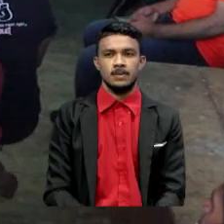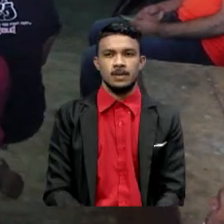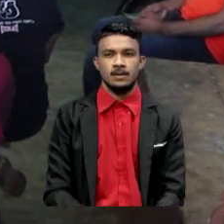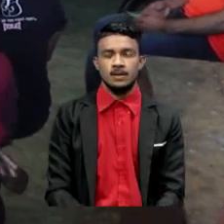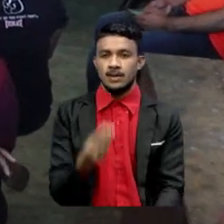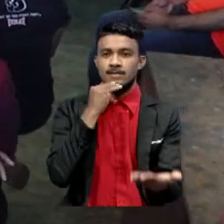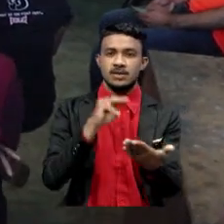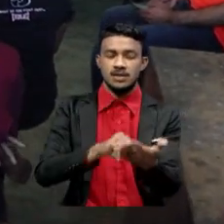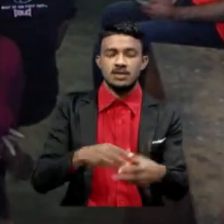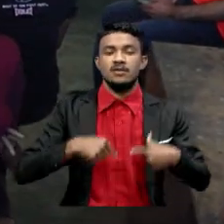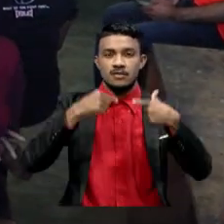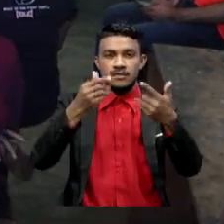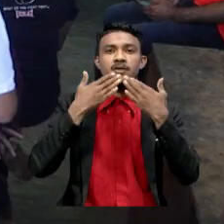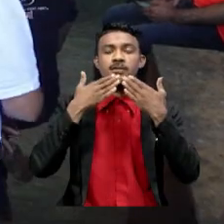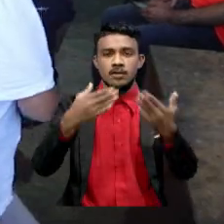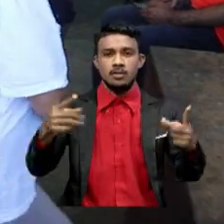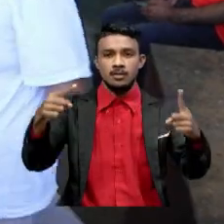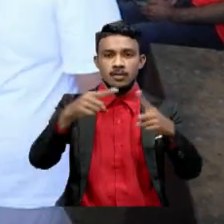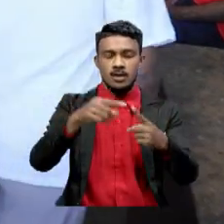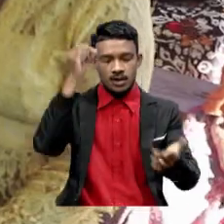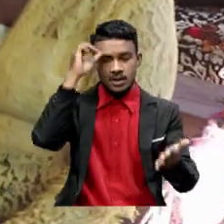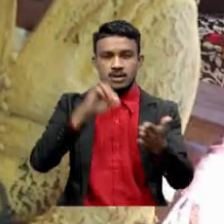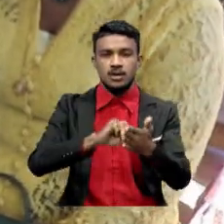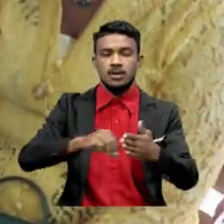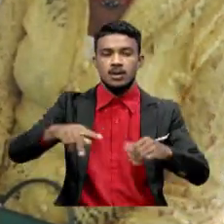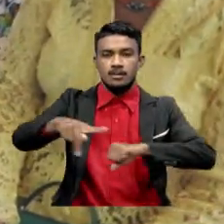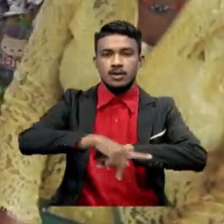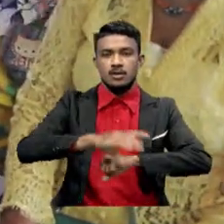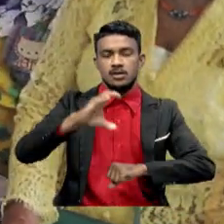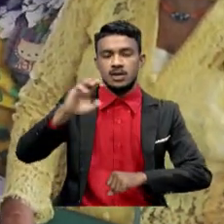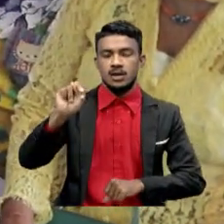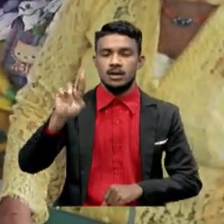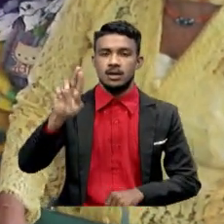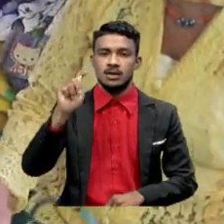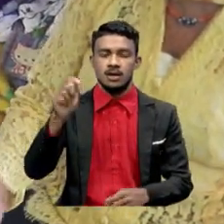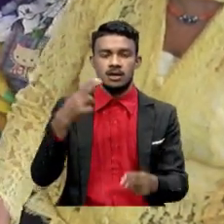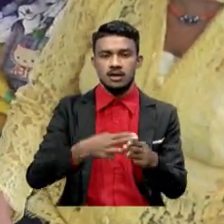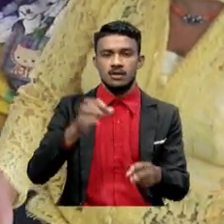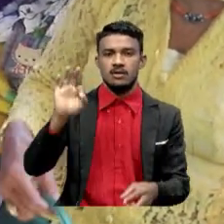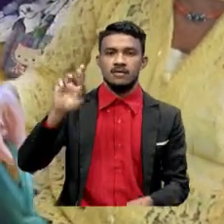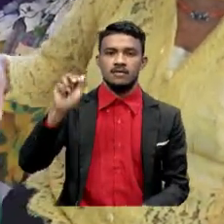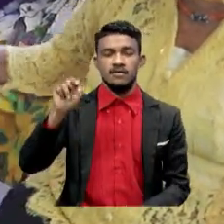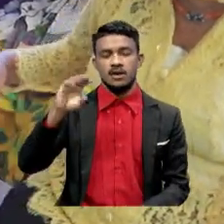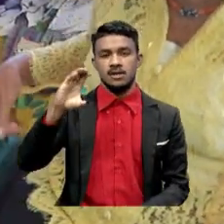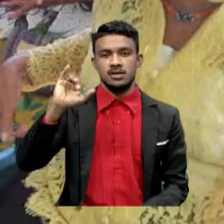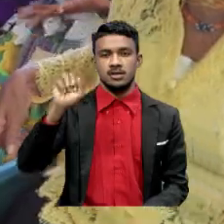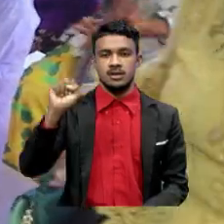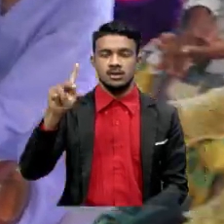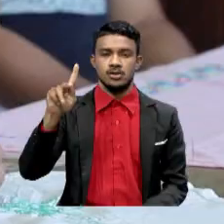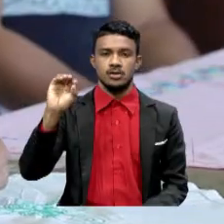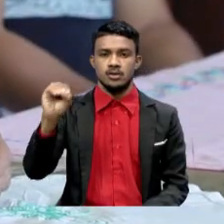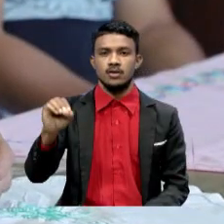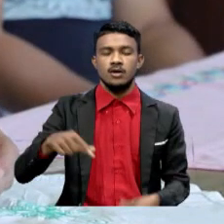Mensagem agradecimento ne hato Secretário Geral Partido Senarte Francisco Calvário Lai e município Baucau. Francisco Calvário Lai